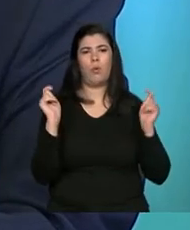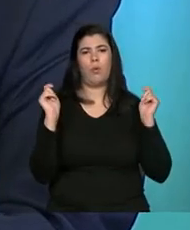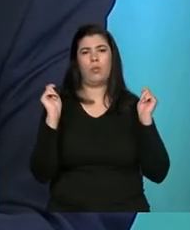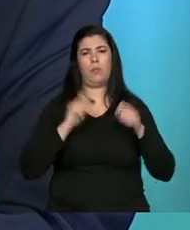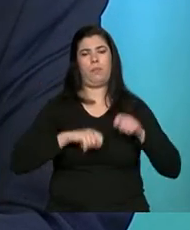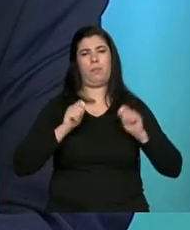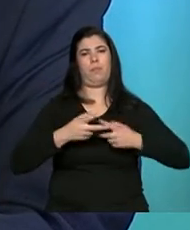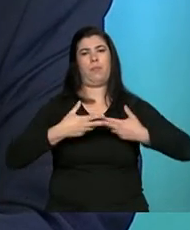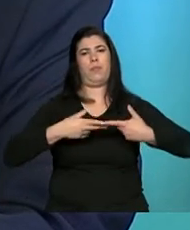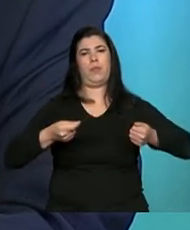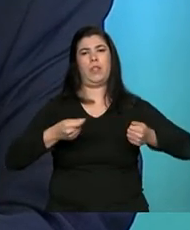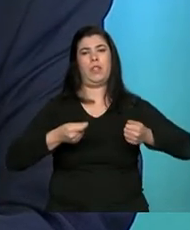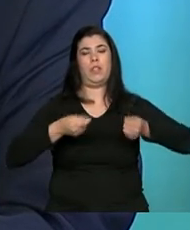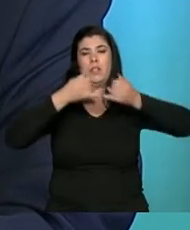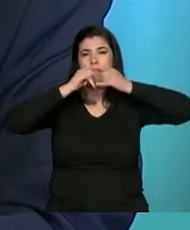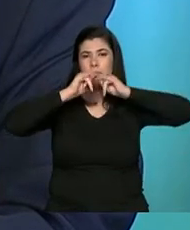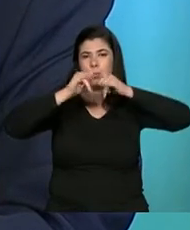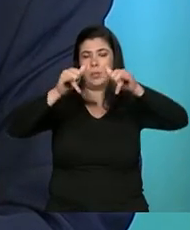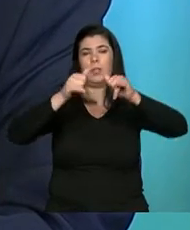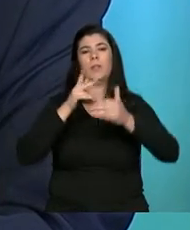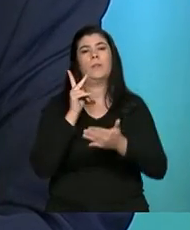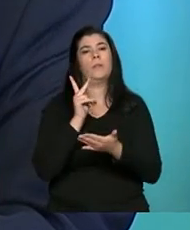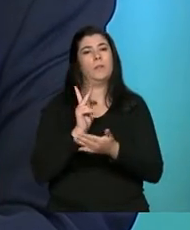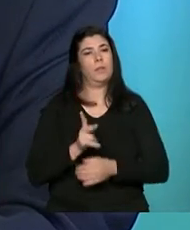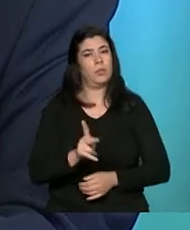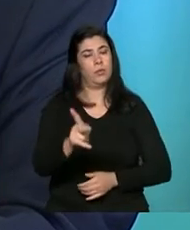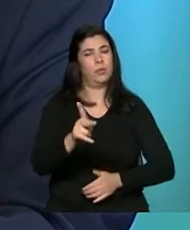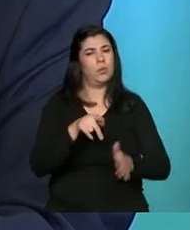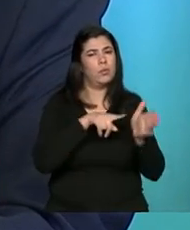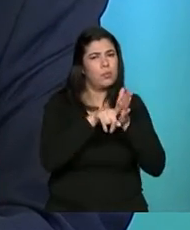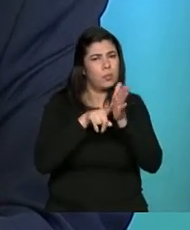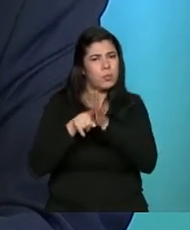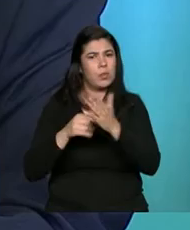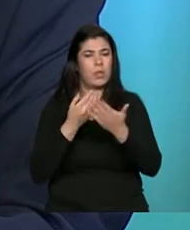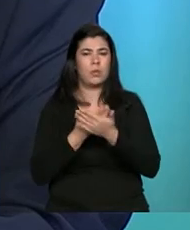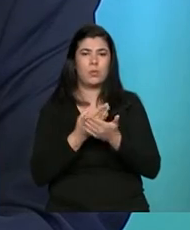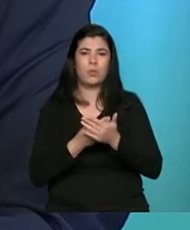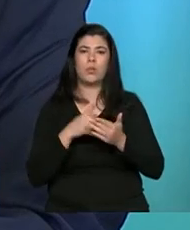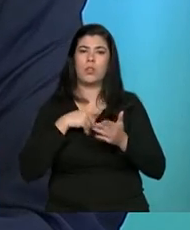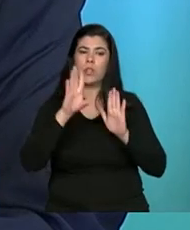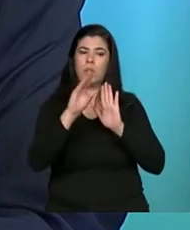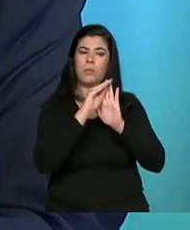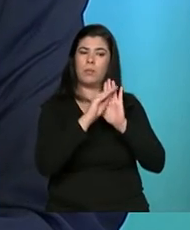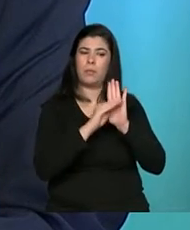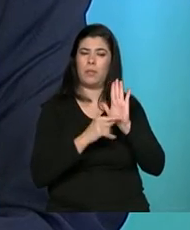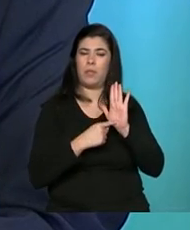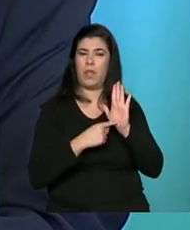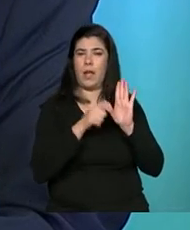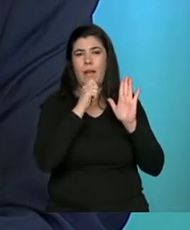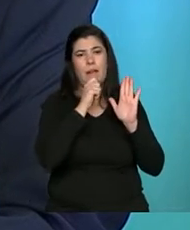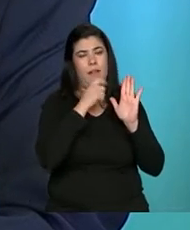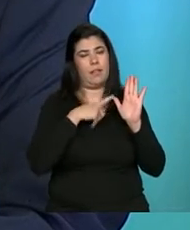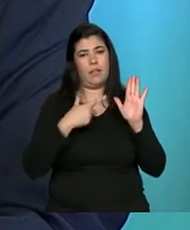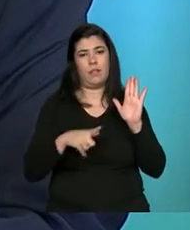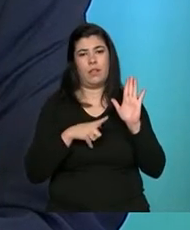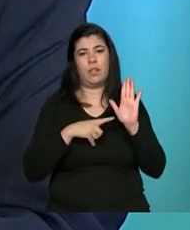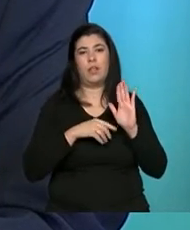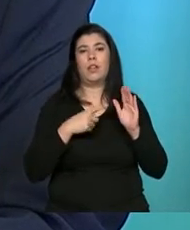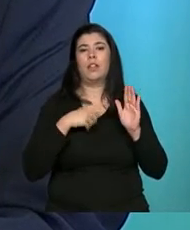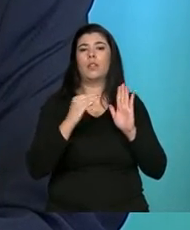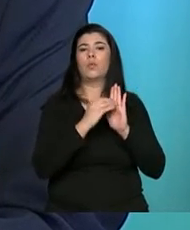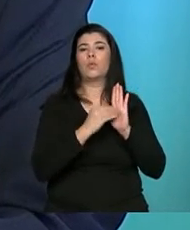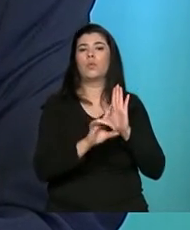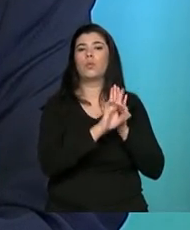hidroelétricos continuam sendo estudados estão na nossa programação mas não estão nesse cronograma